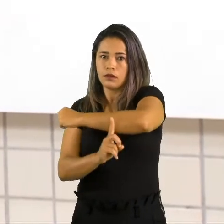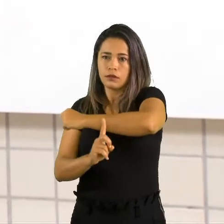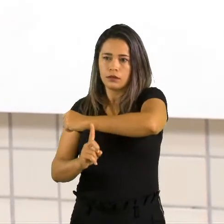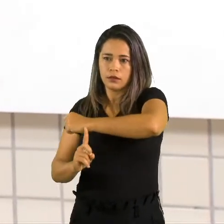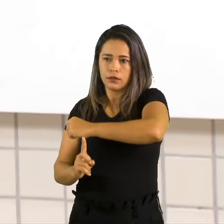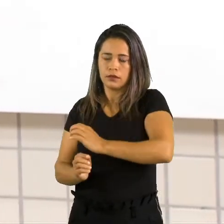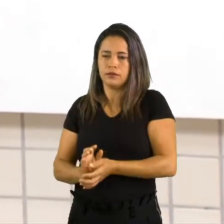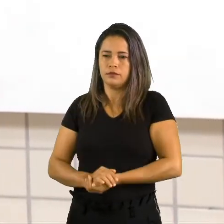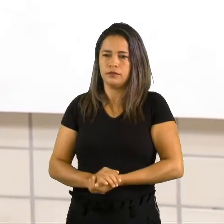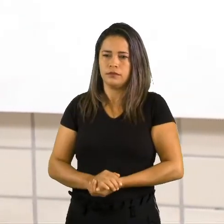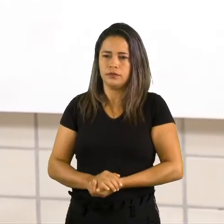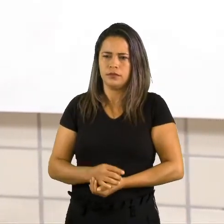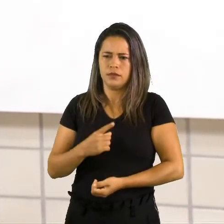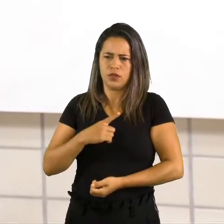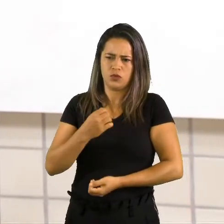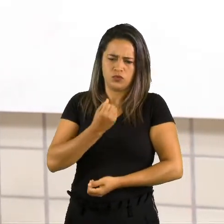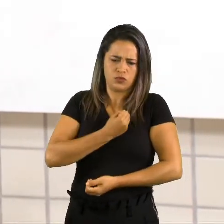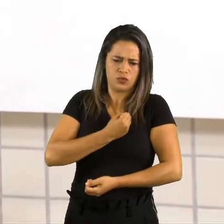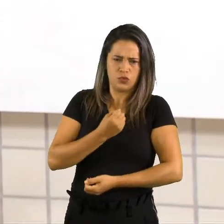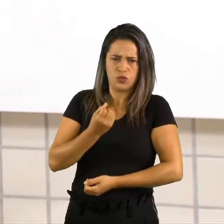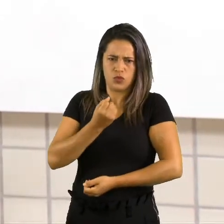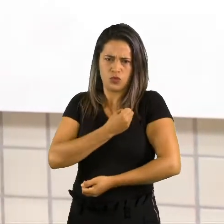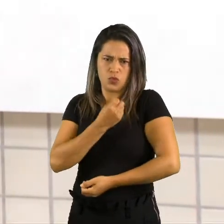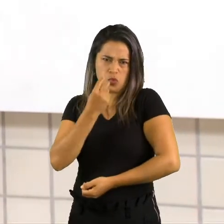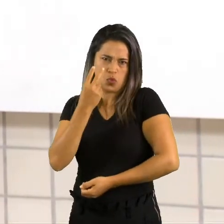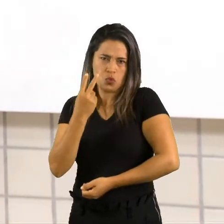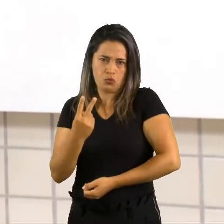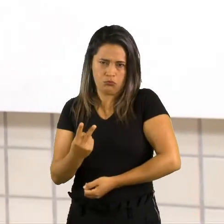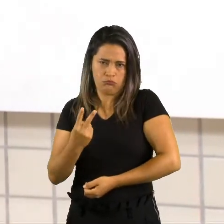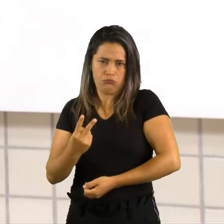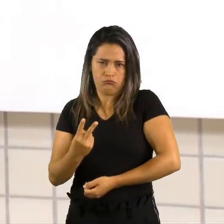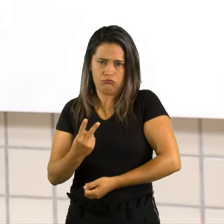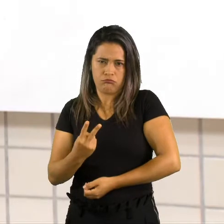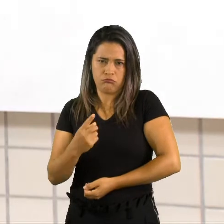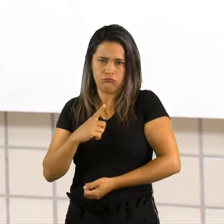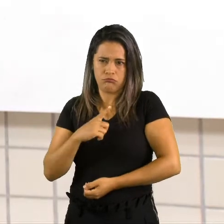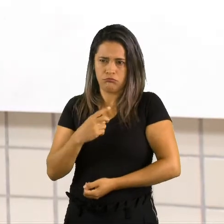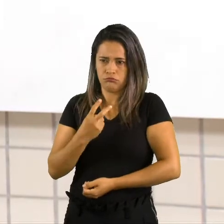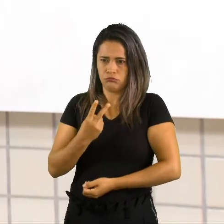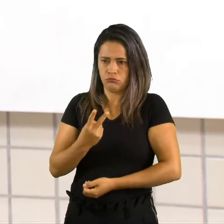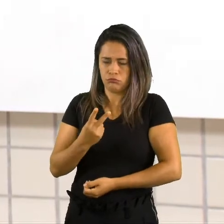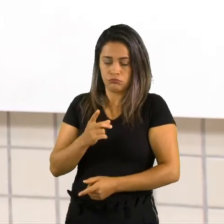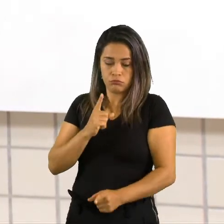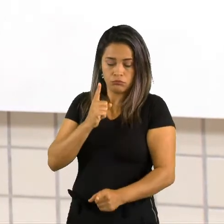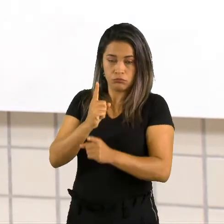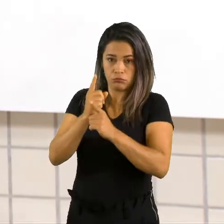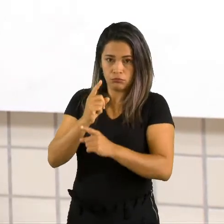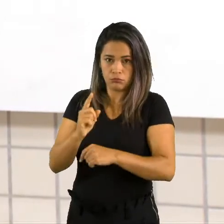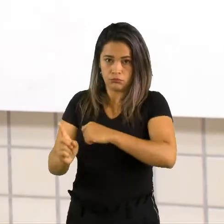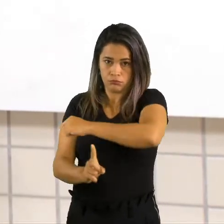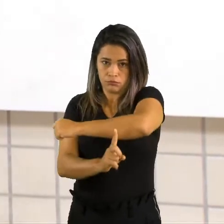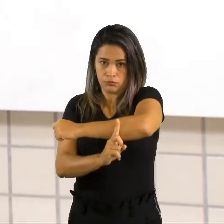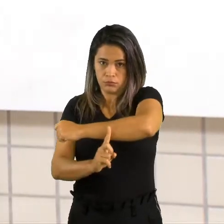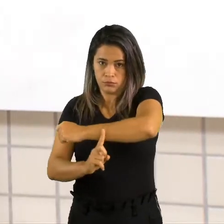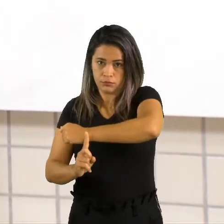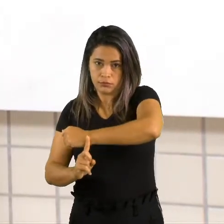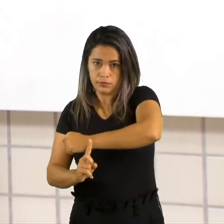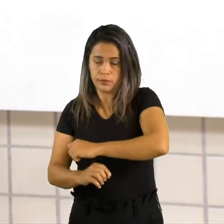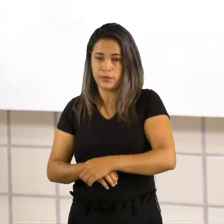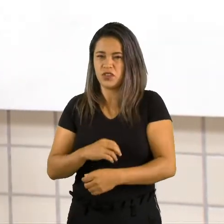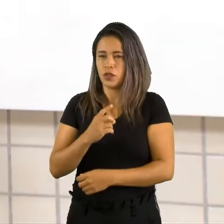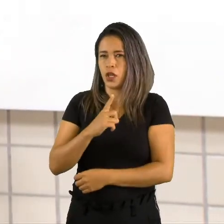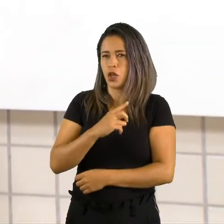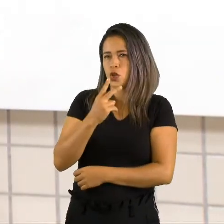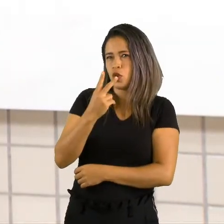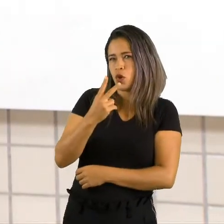exemplo, 2, é fácil de localizar na reta. Eu olho lá onde está o 2, localizo na reta. Quando eu tenho 2,5,